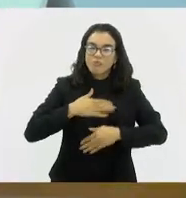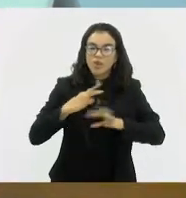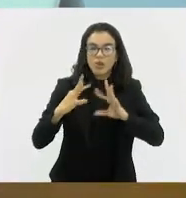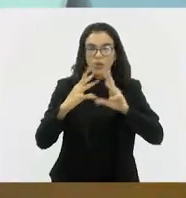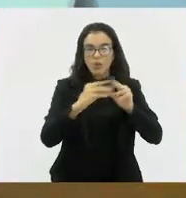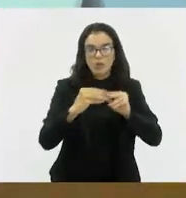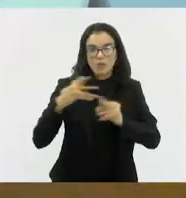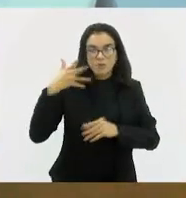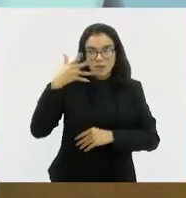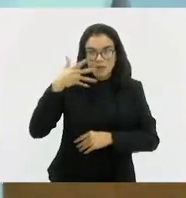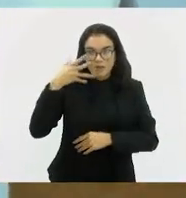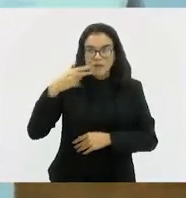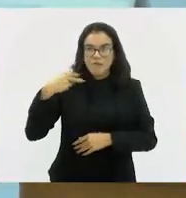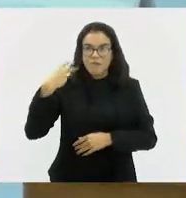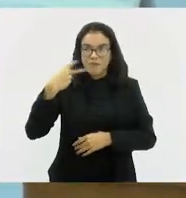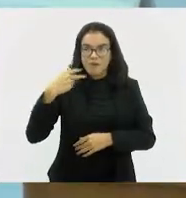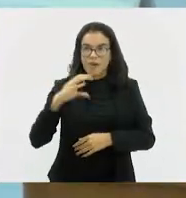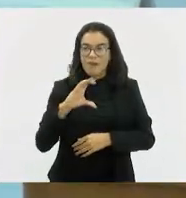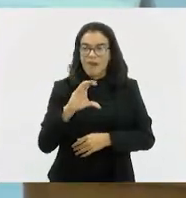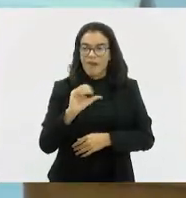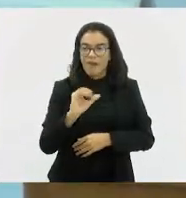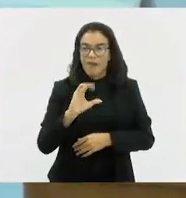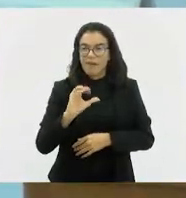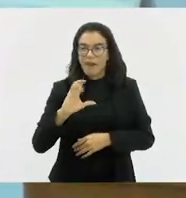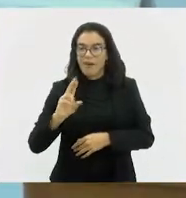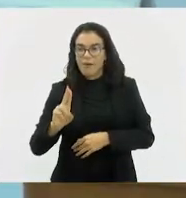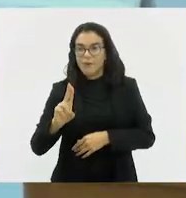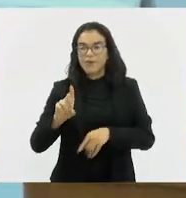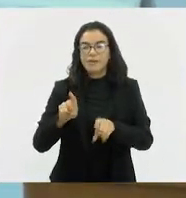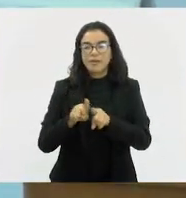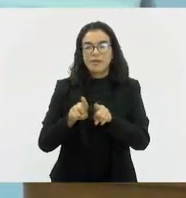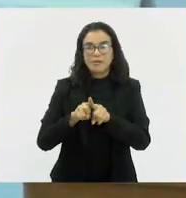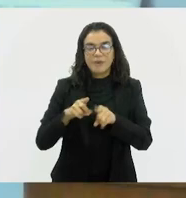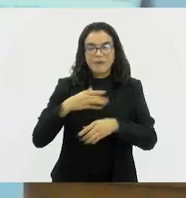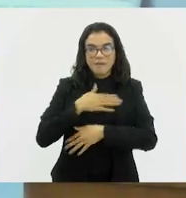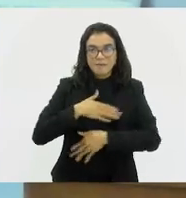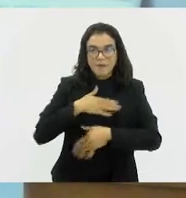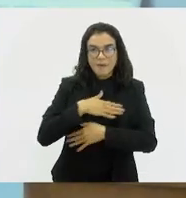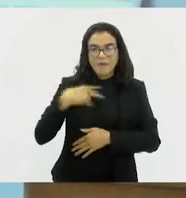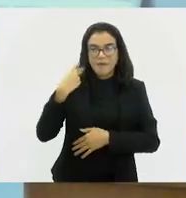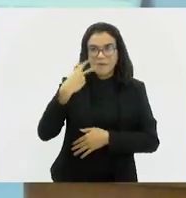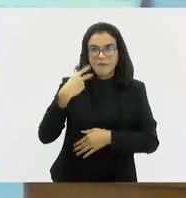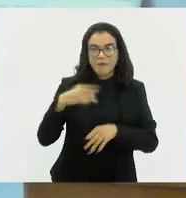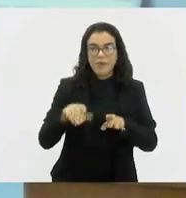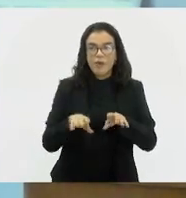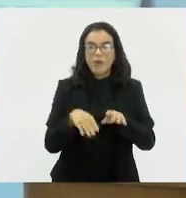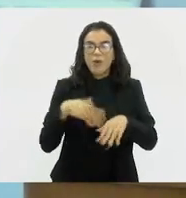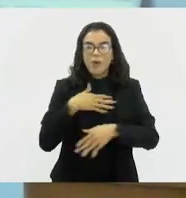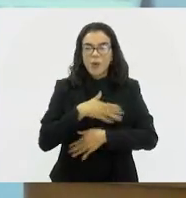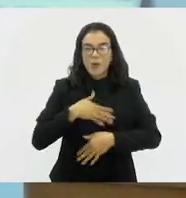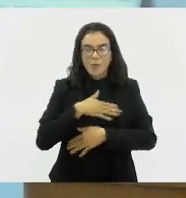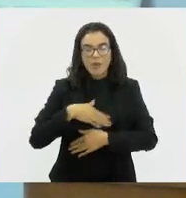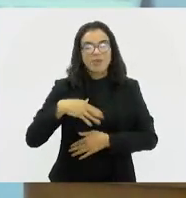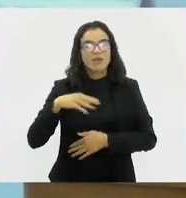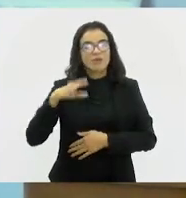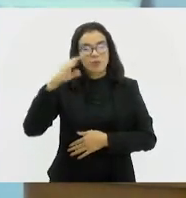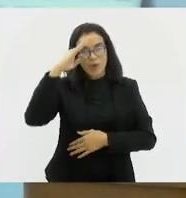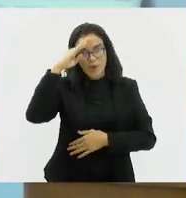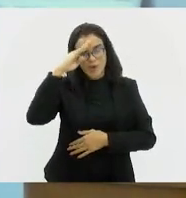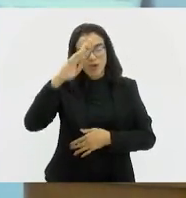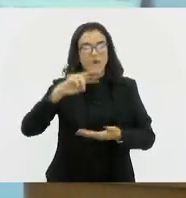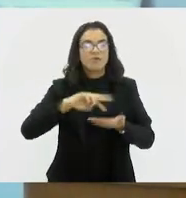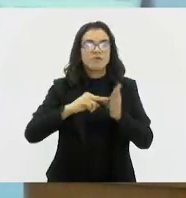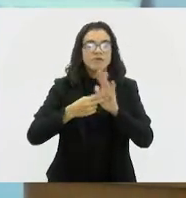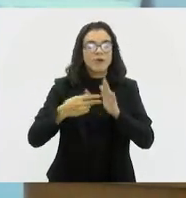amigo vereador Cacau, cumprimento todos os vereadores presentes, cumprimentando o coronel Henrique, cumprimento todas as autoridades presentes.